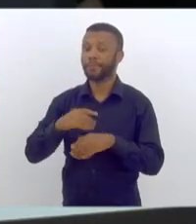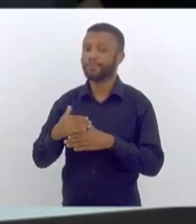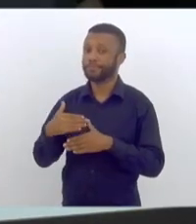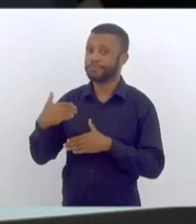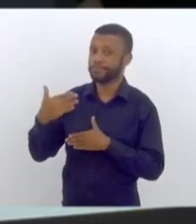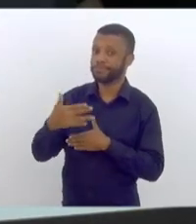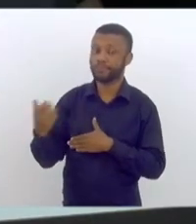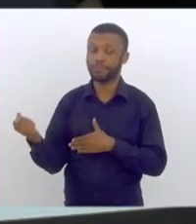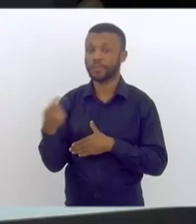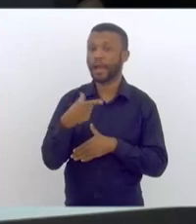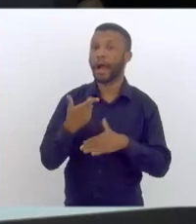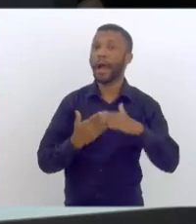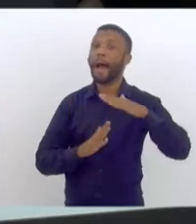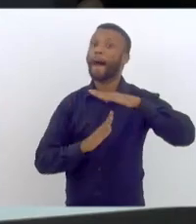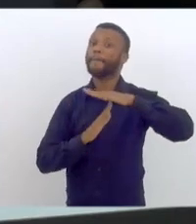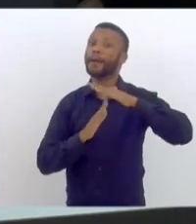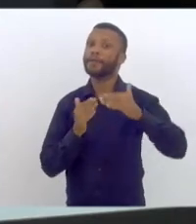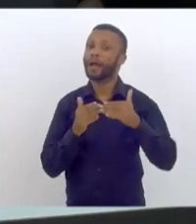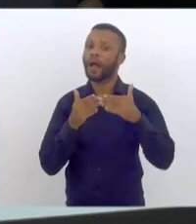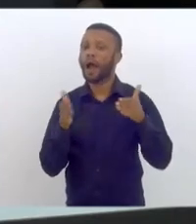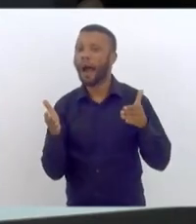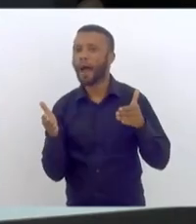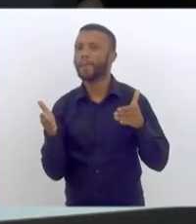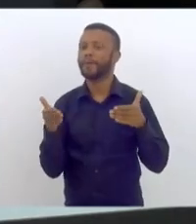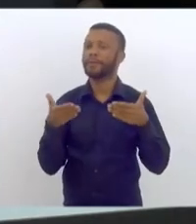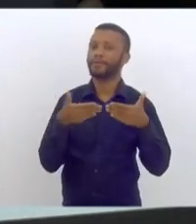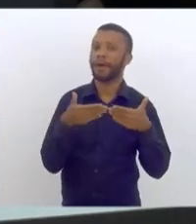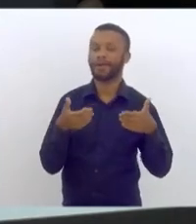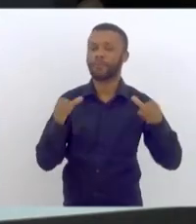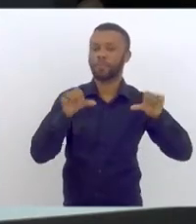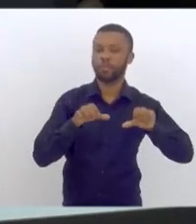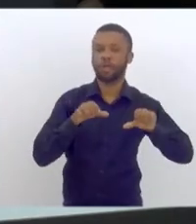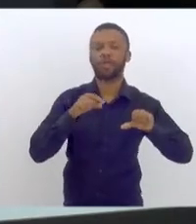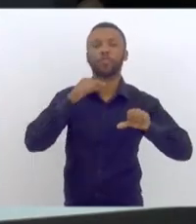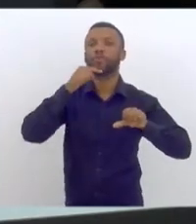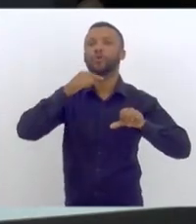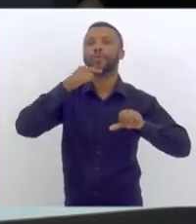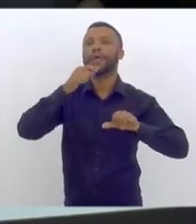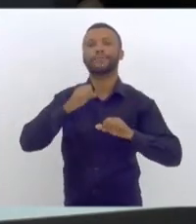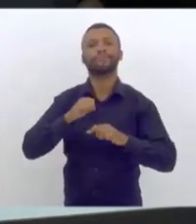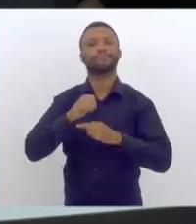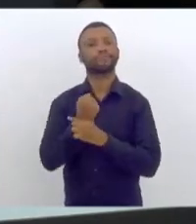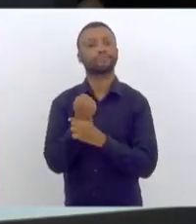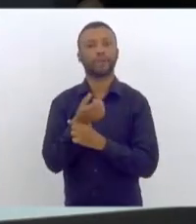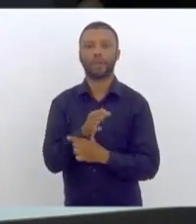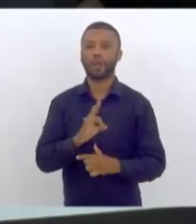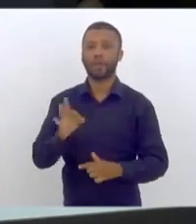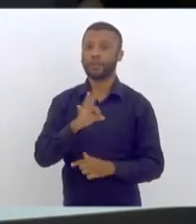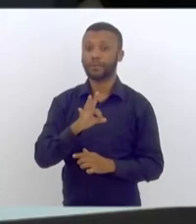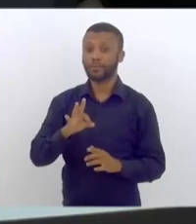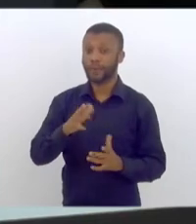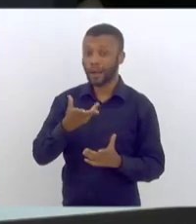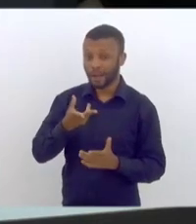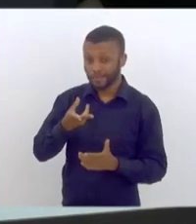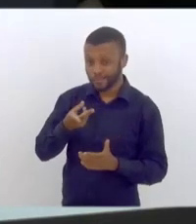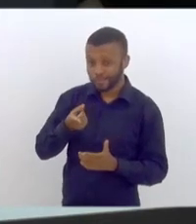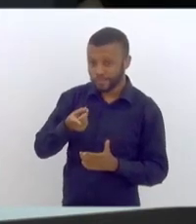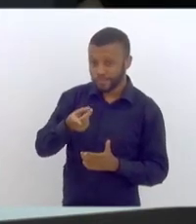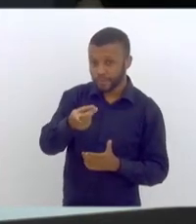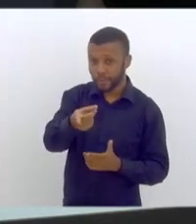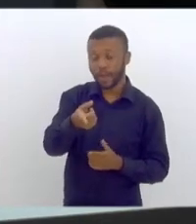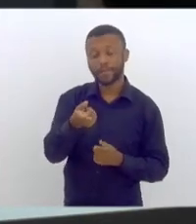a média brasileira né empresas abrem e fecham porque não conseguem aí se sustentar então a sustentabilidade financeira da